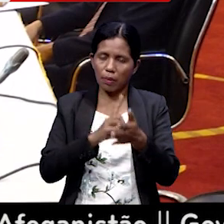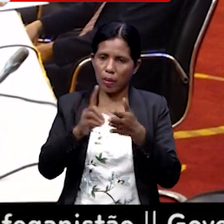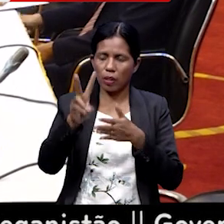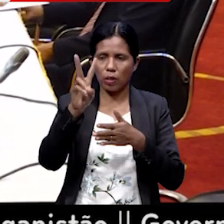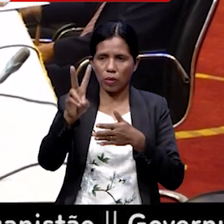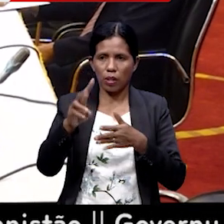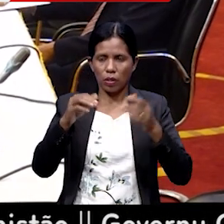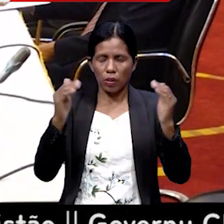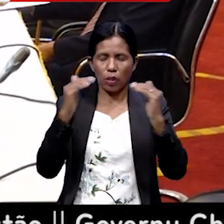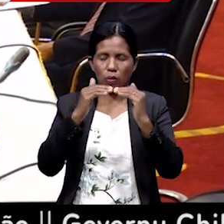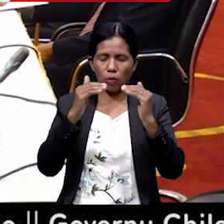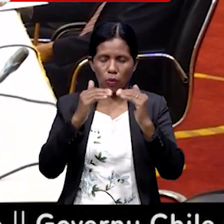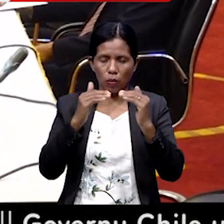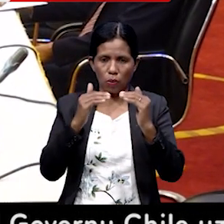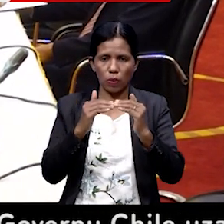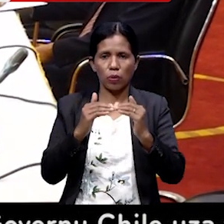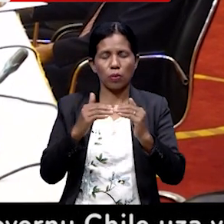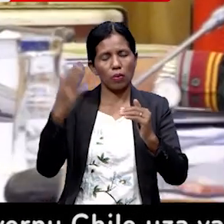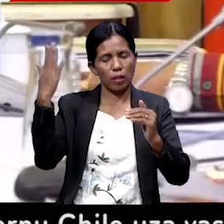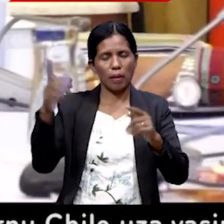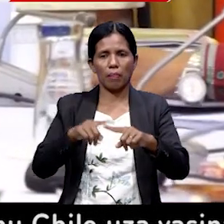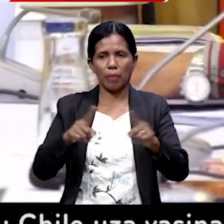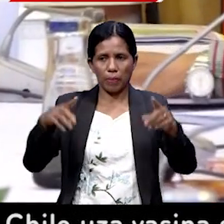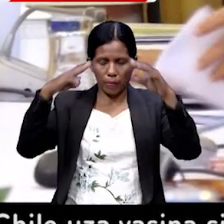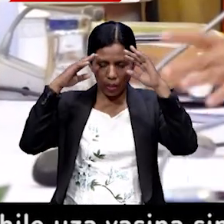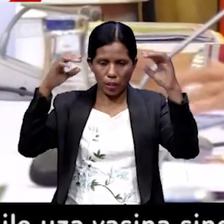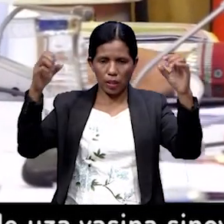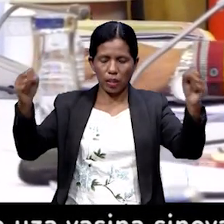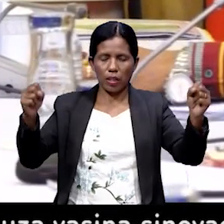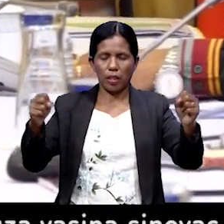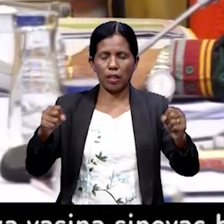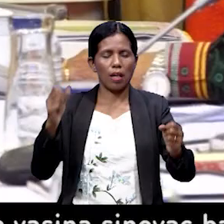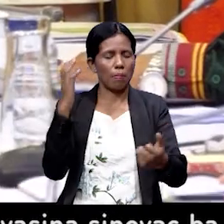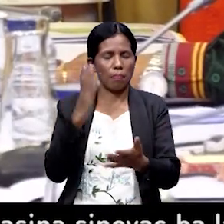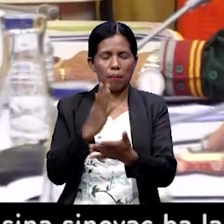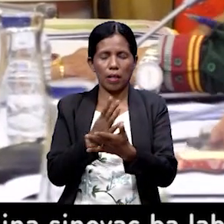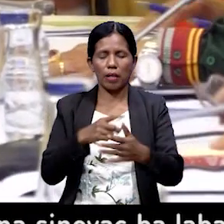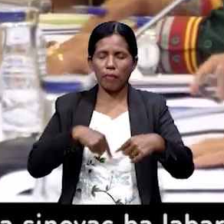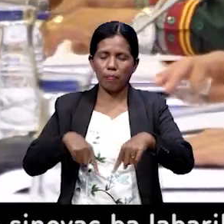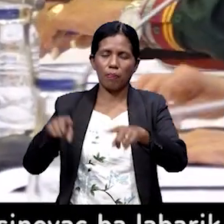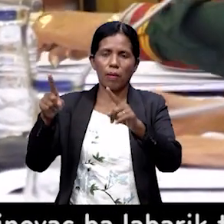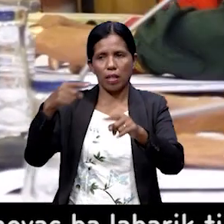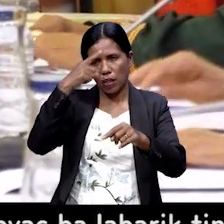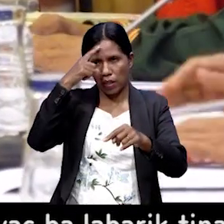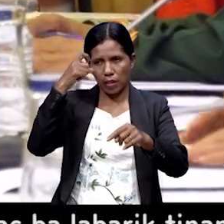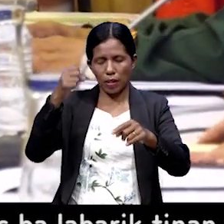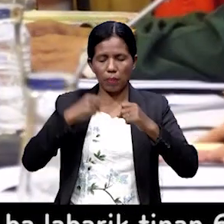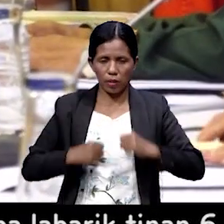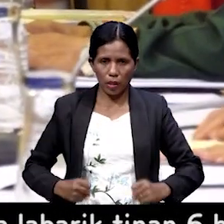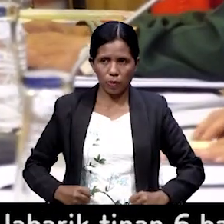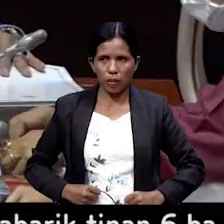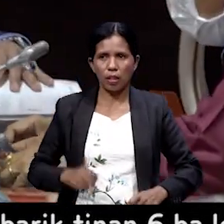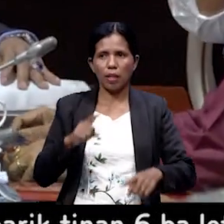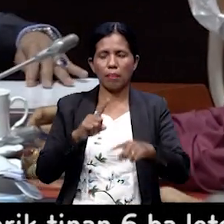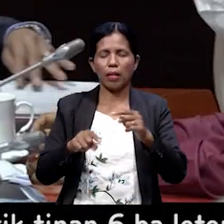atende Assembleia Geral Nações Unidas. Mai bem Presidente República Rassi cancela viagem ne, tamba condição saúde la